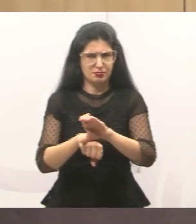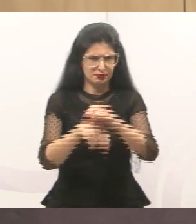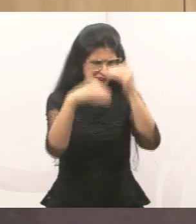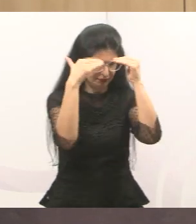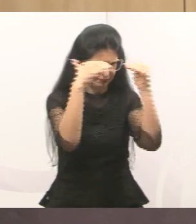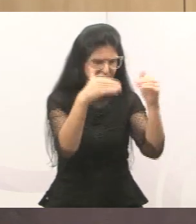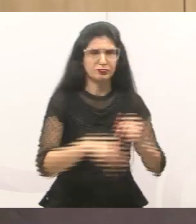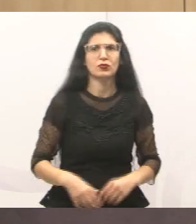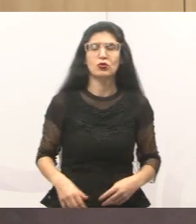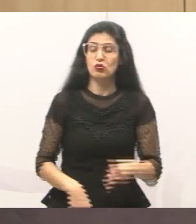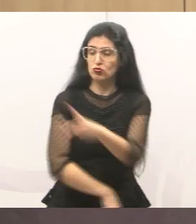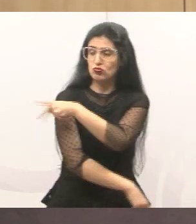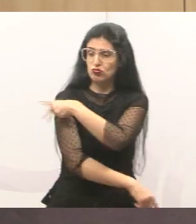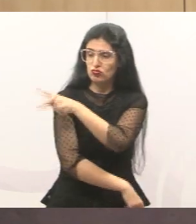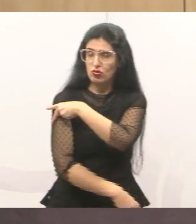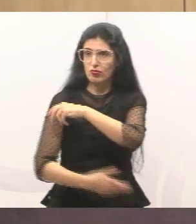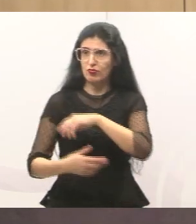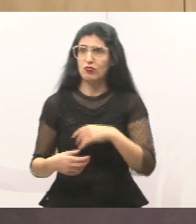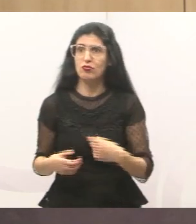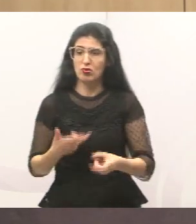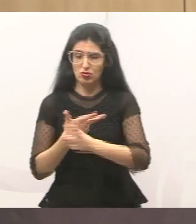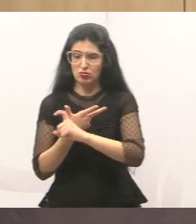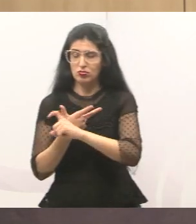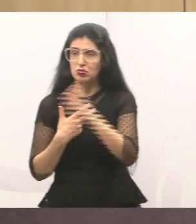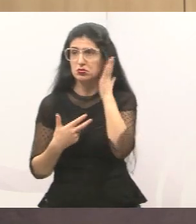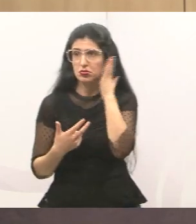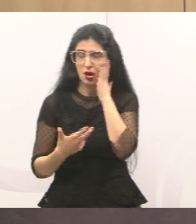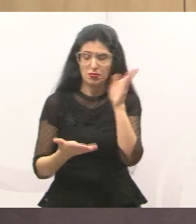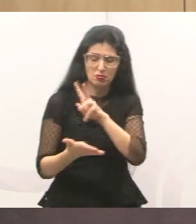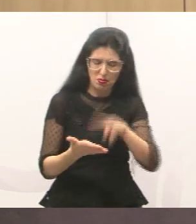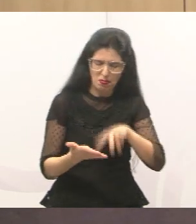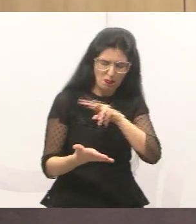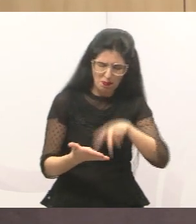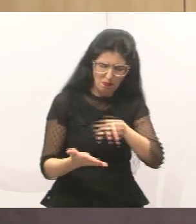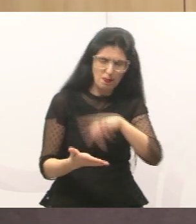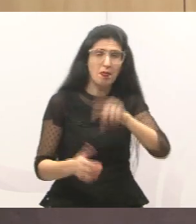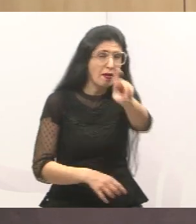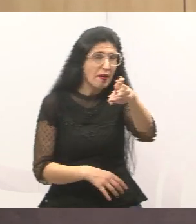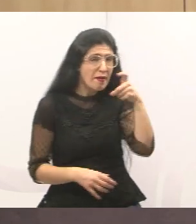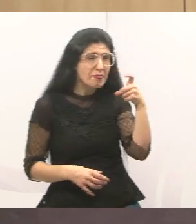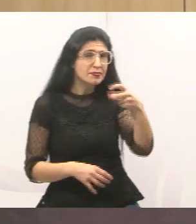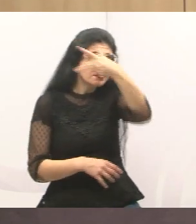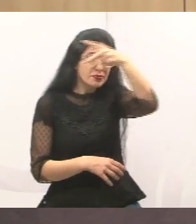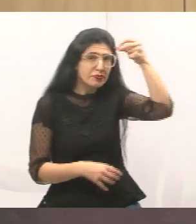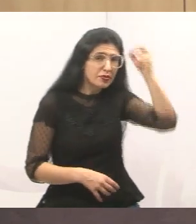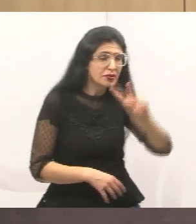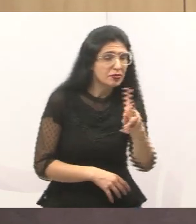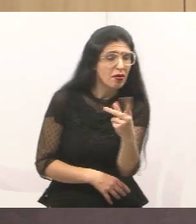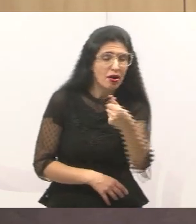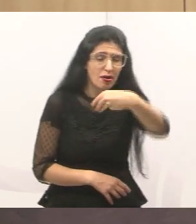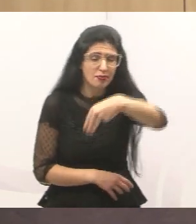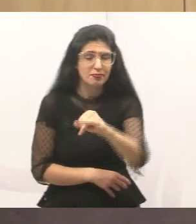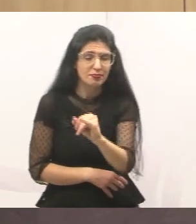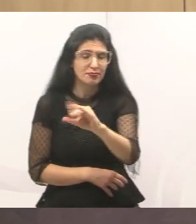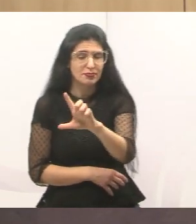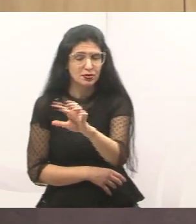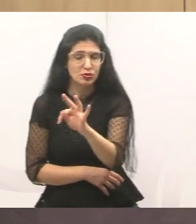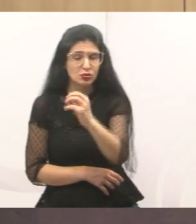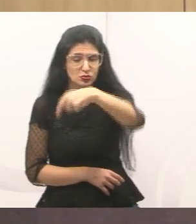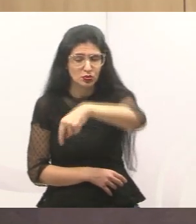chefe do Executivo, cujas contas estão sendo apreciadas, o ex-prefeito Hamilton Ribeiro Mota, todas